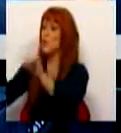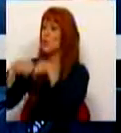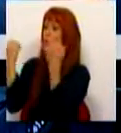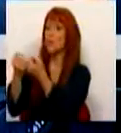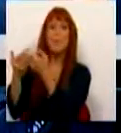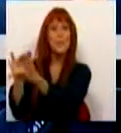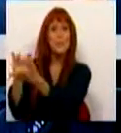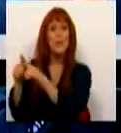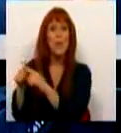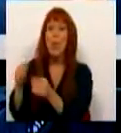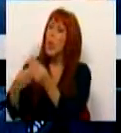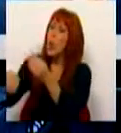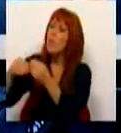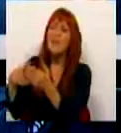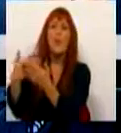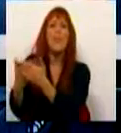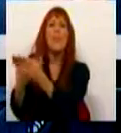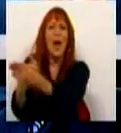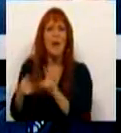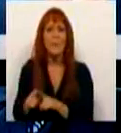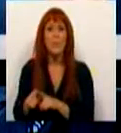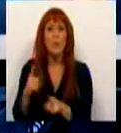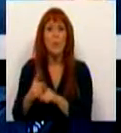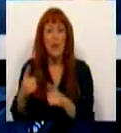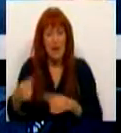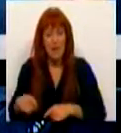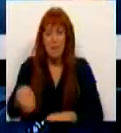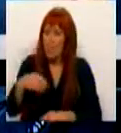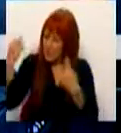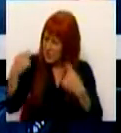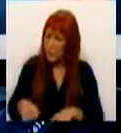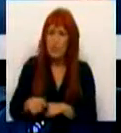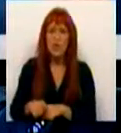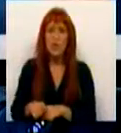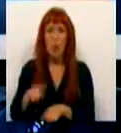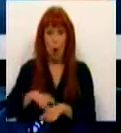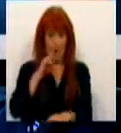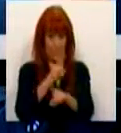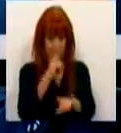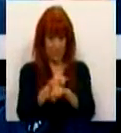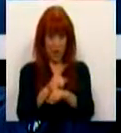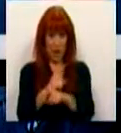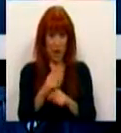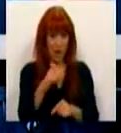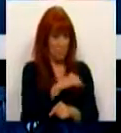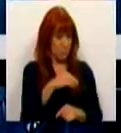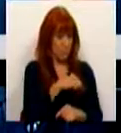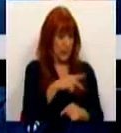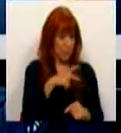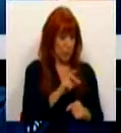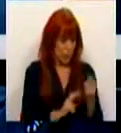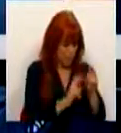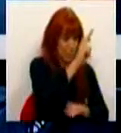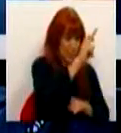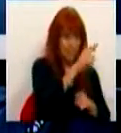social uma compensação, porque temos a preocupação de, simultaneamente, aumentar o rendimento das